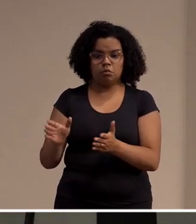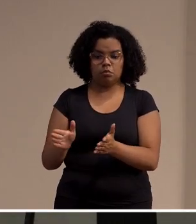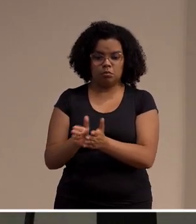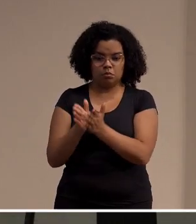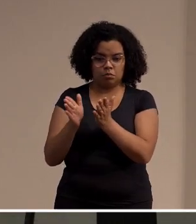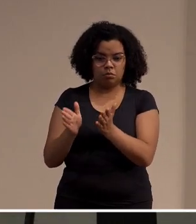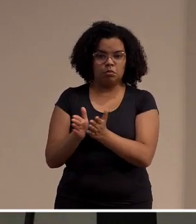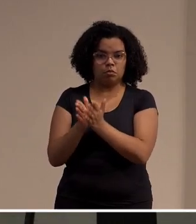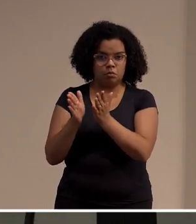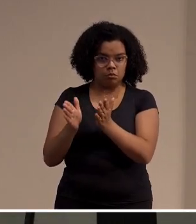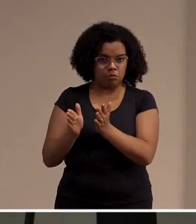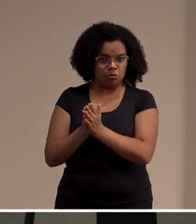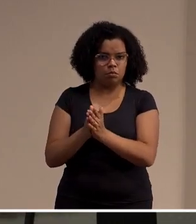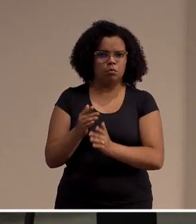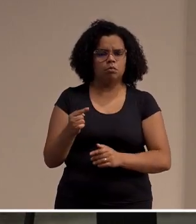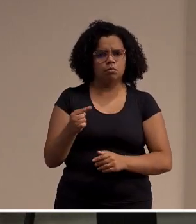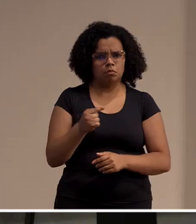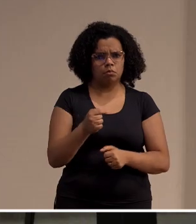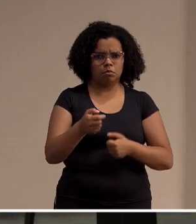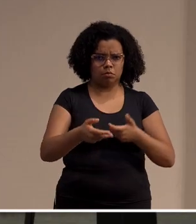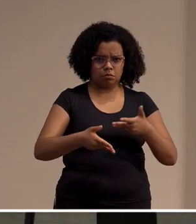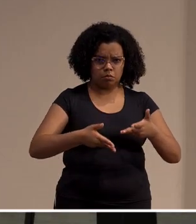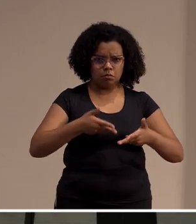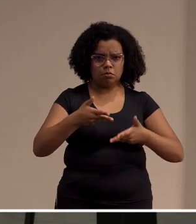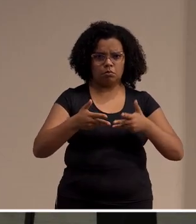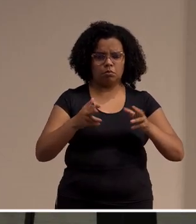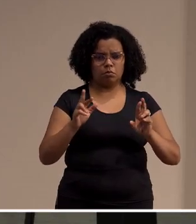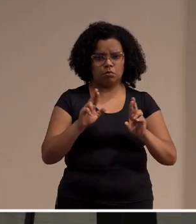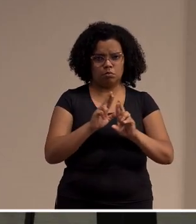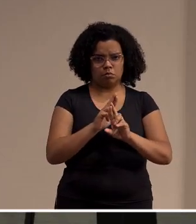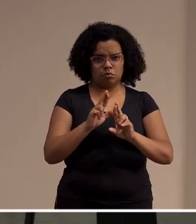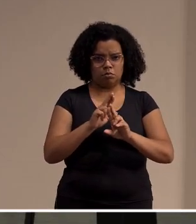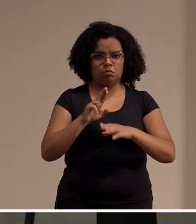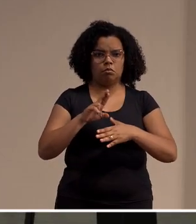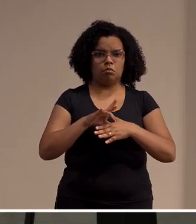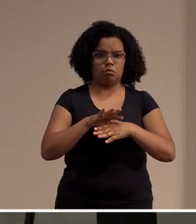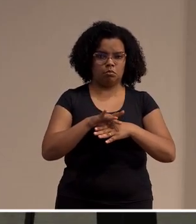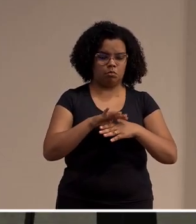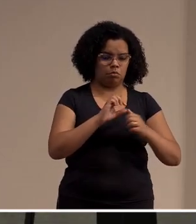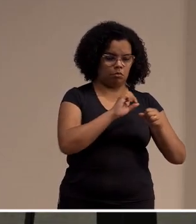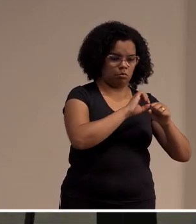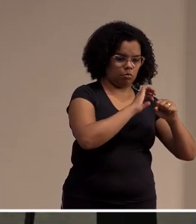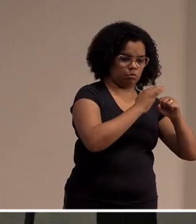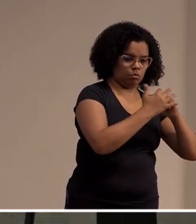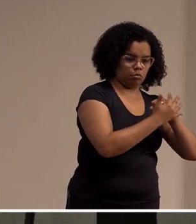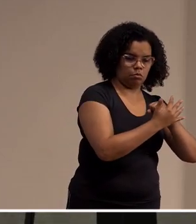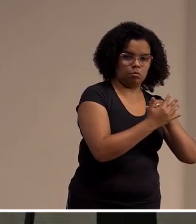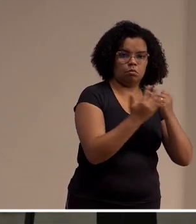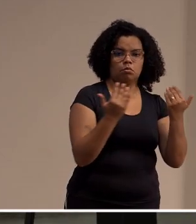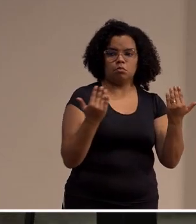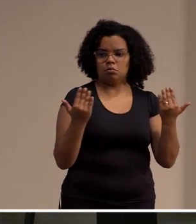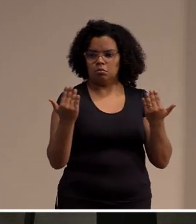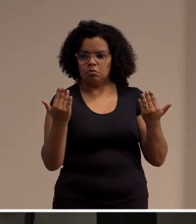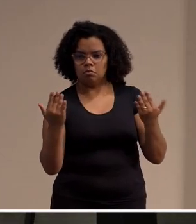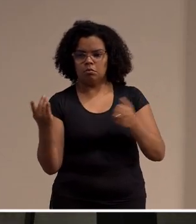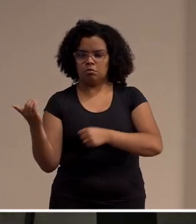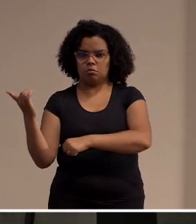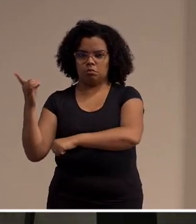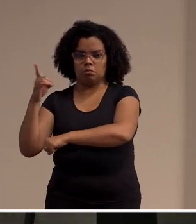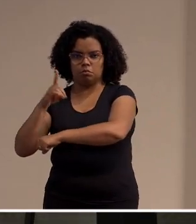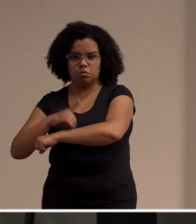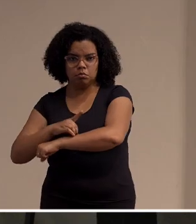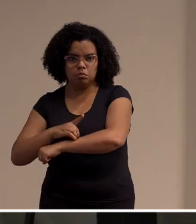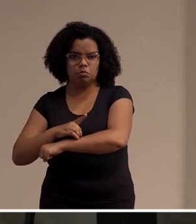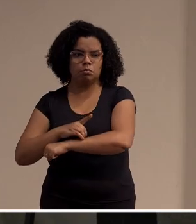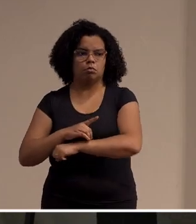queria que tu comentasse um pouco, tanto pegando essa relação da doença que o Joca falou, da Covid, e fazendo essa ponte com essa